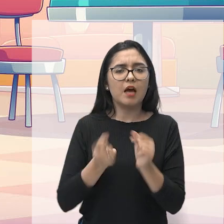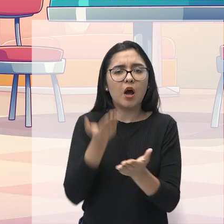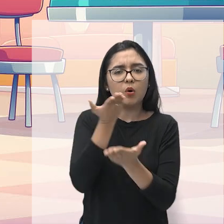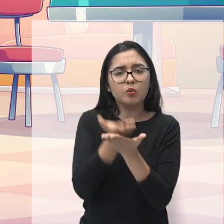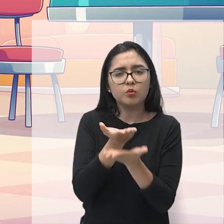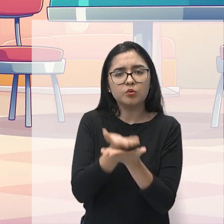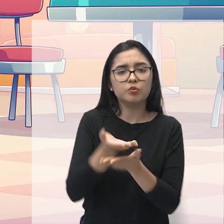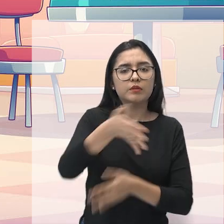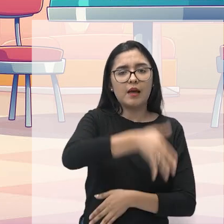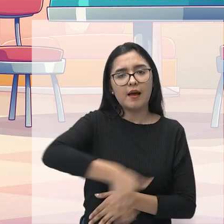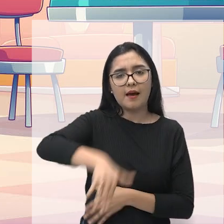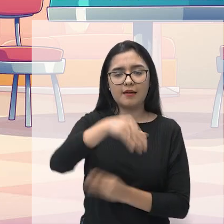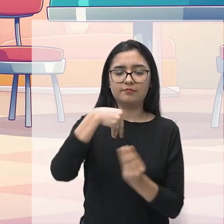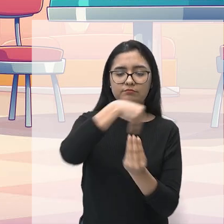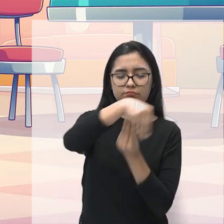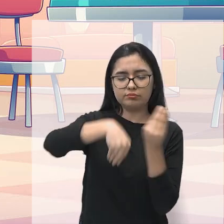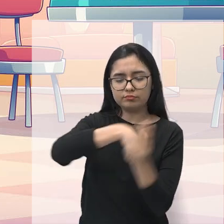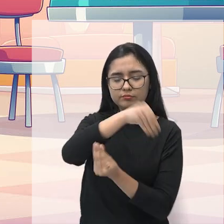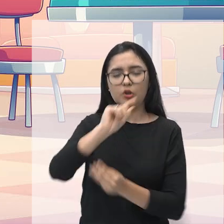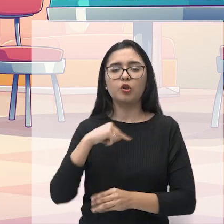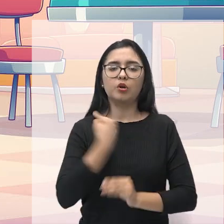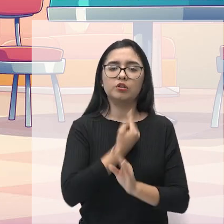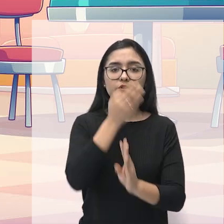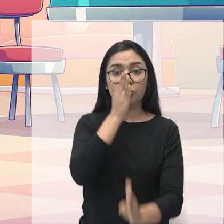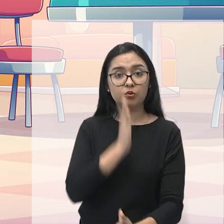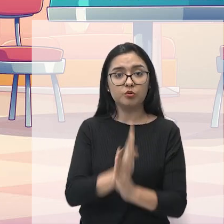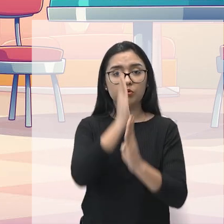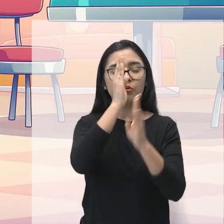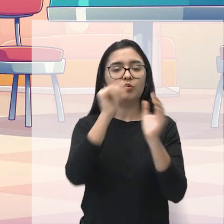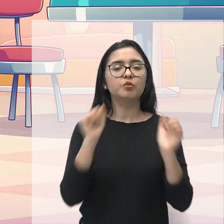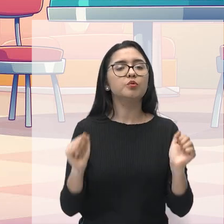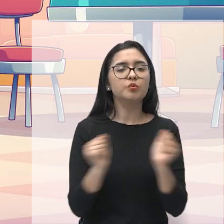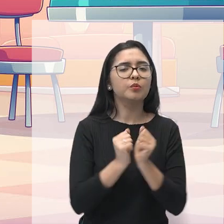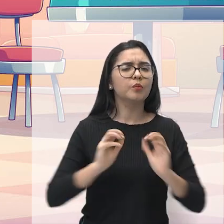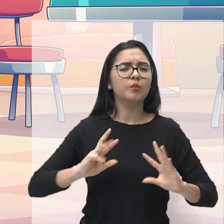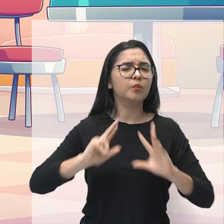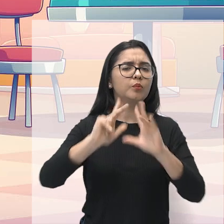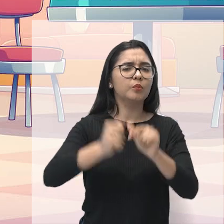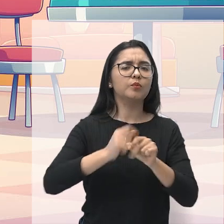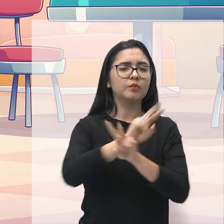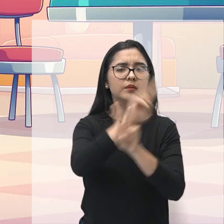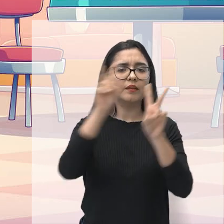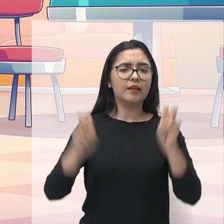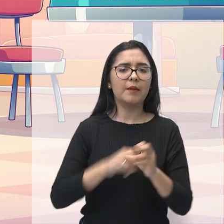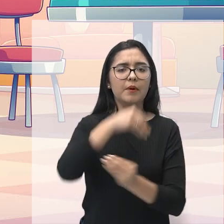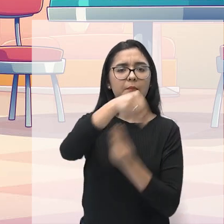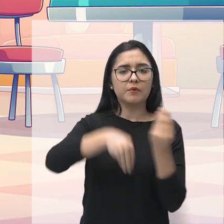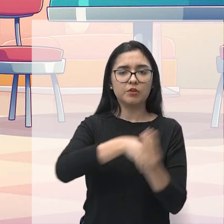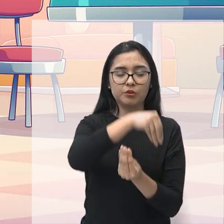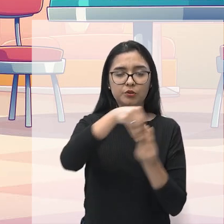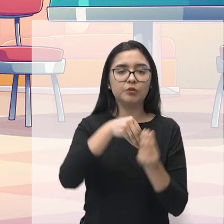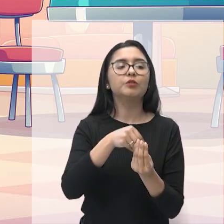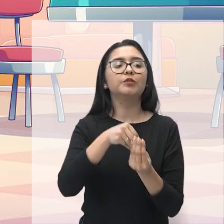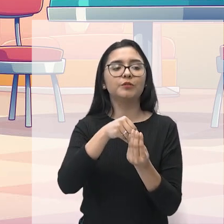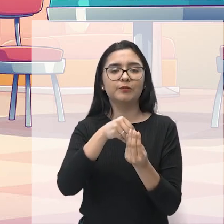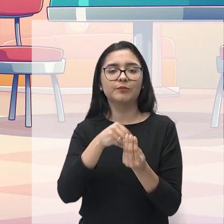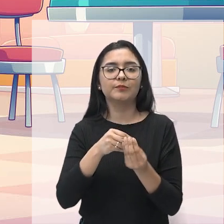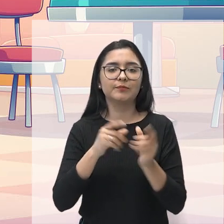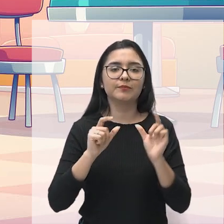no mundo das misturas para descobrir tudo sobre misturas homogêneas